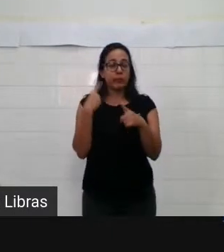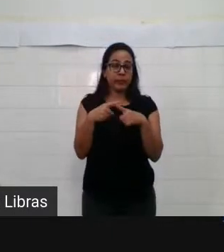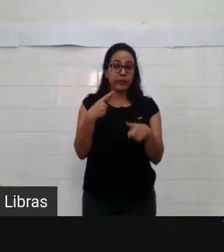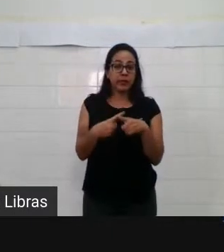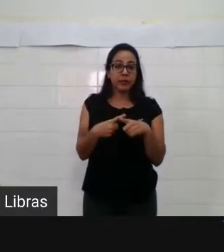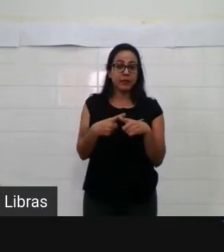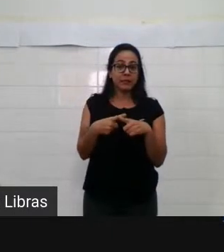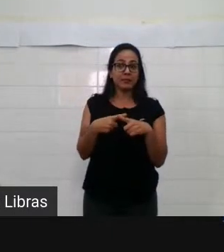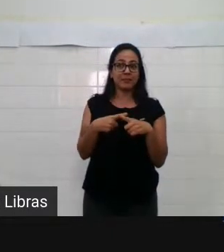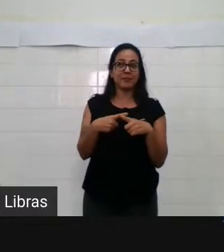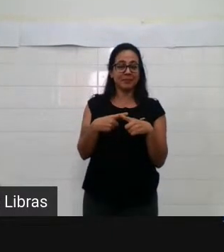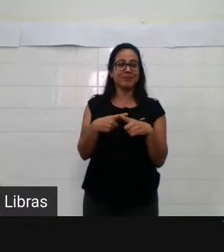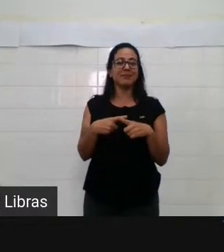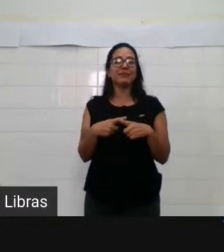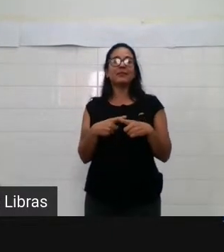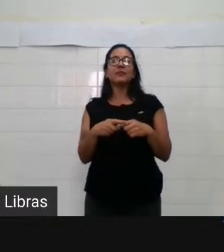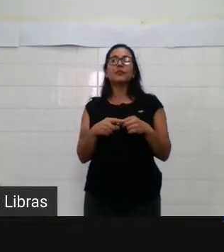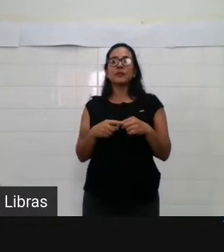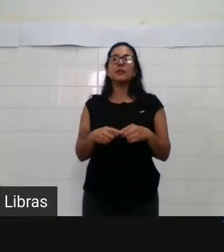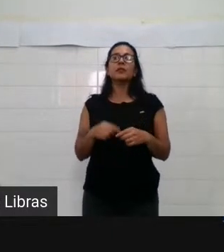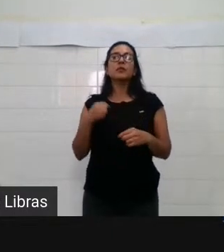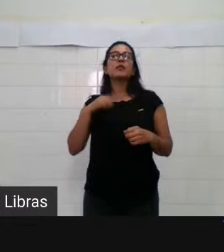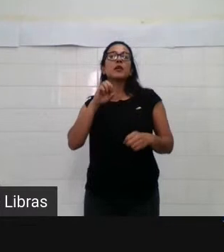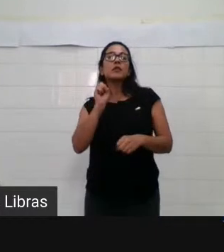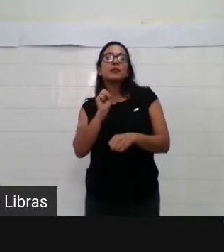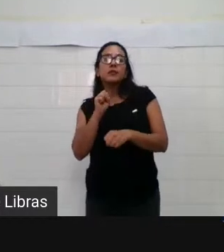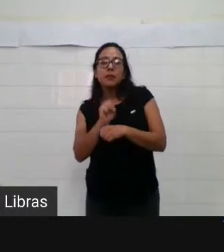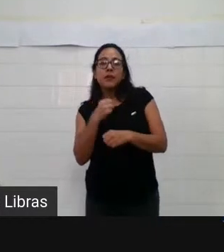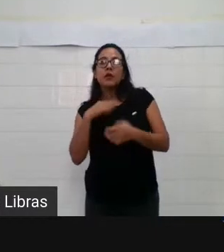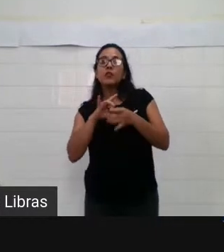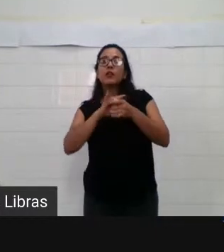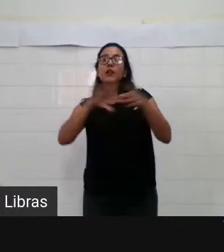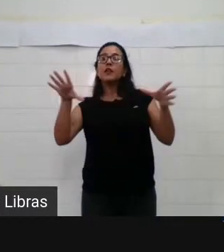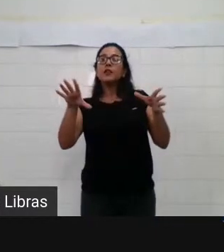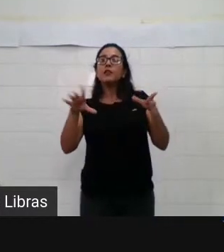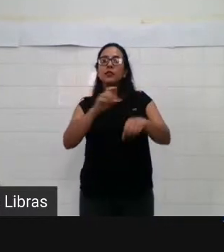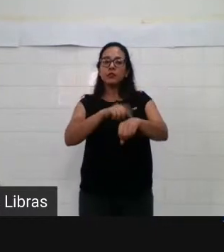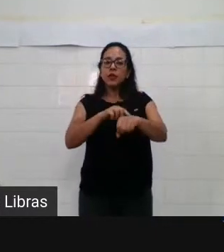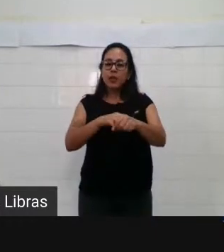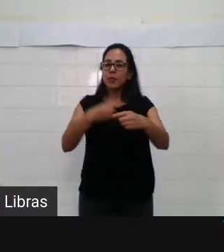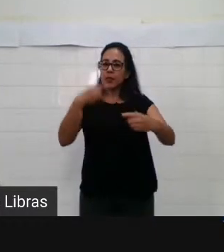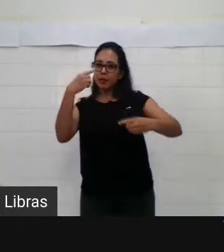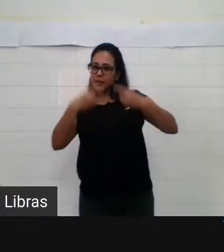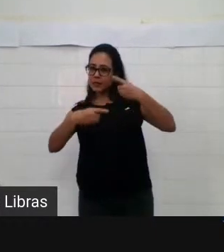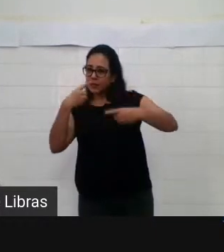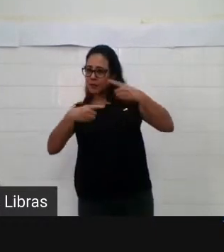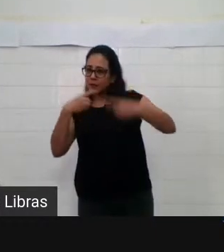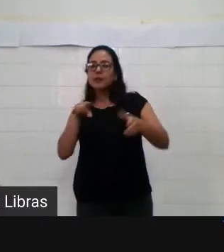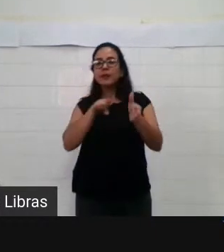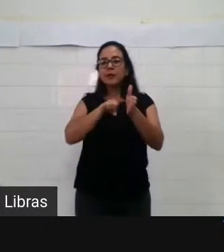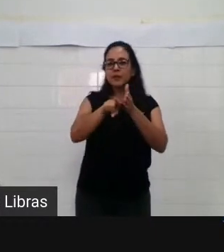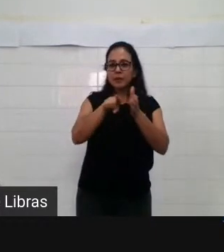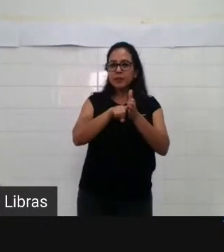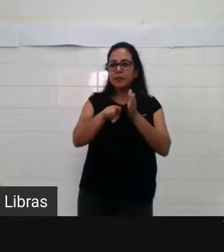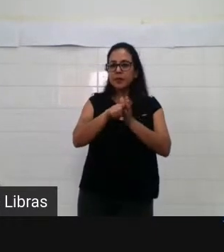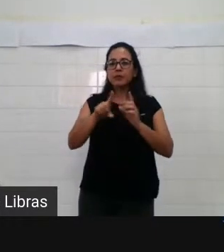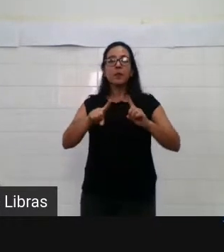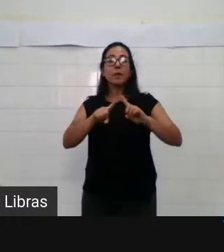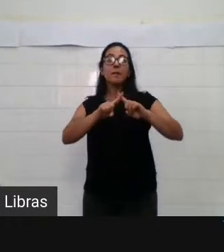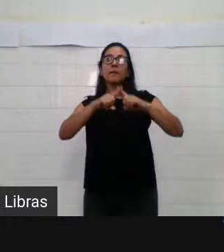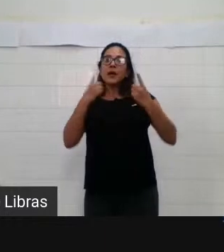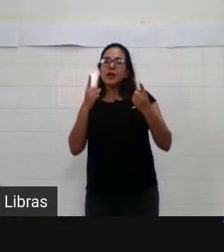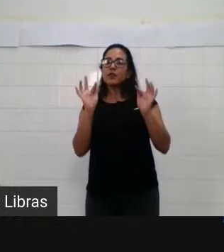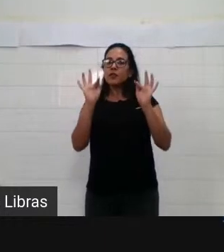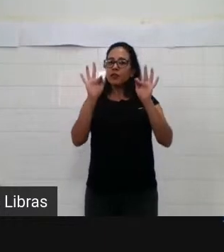quero também deixar o tempo para as perguntas e para o debate, mas a última parte do